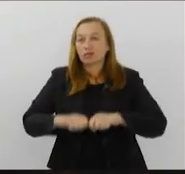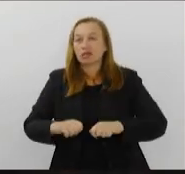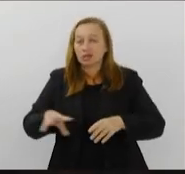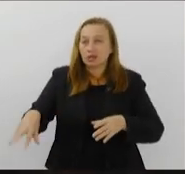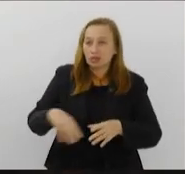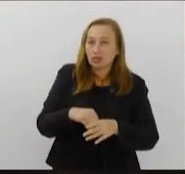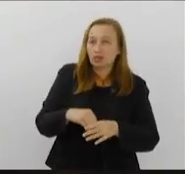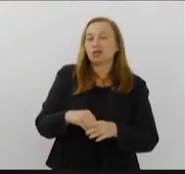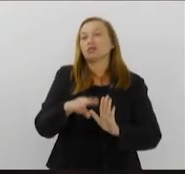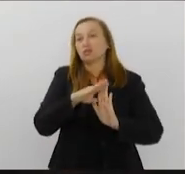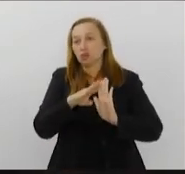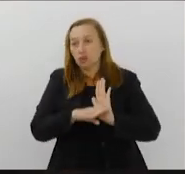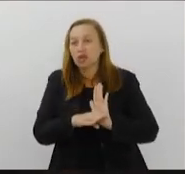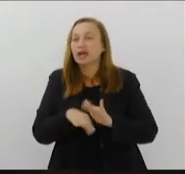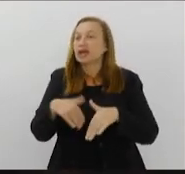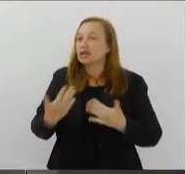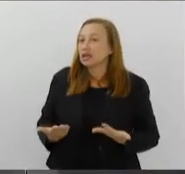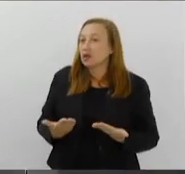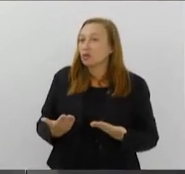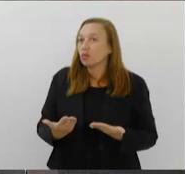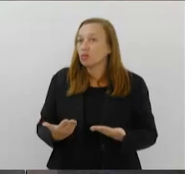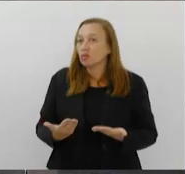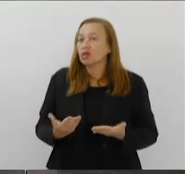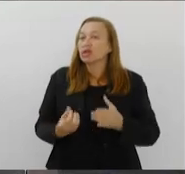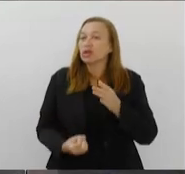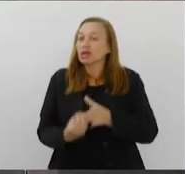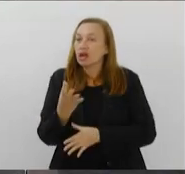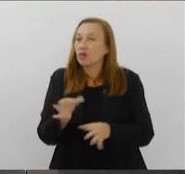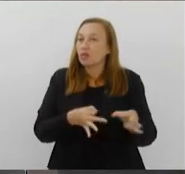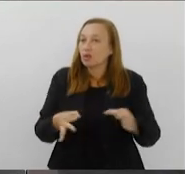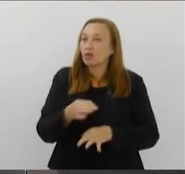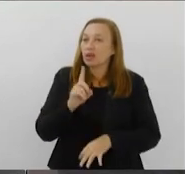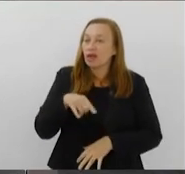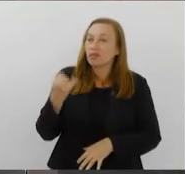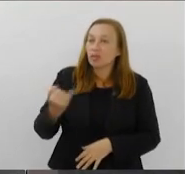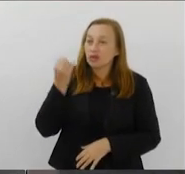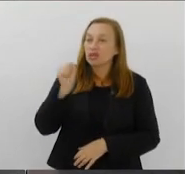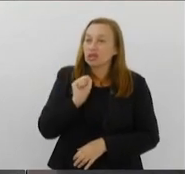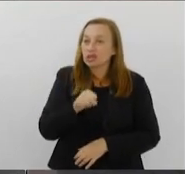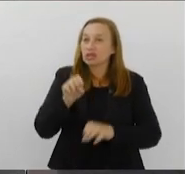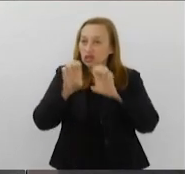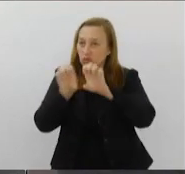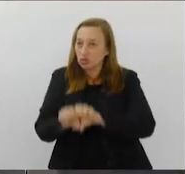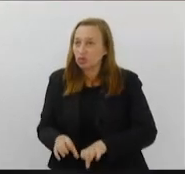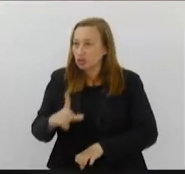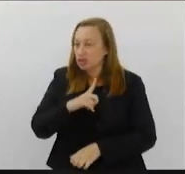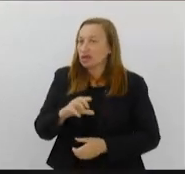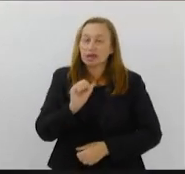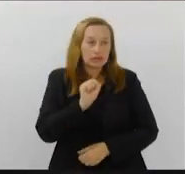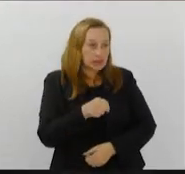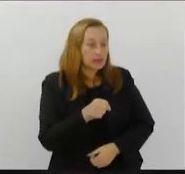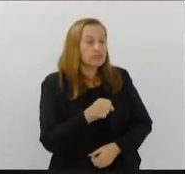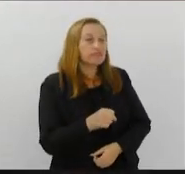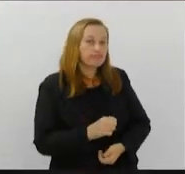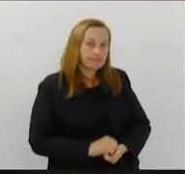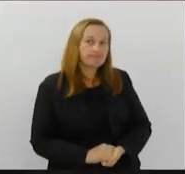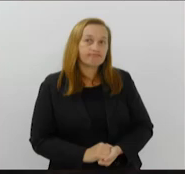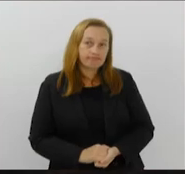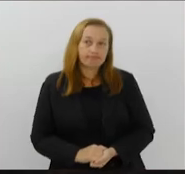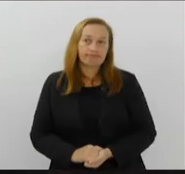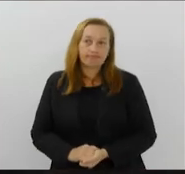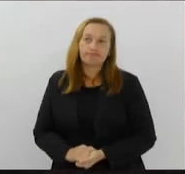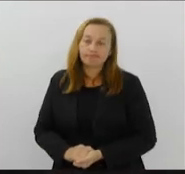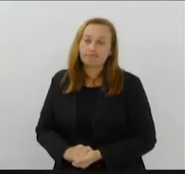agenda. Então, além de criar um plano, é importante, sim, ter uma estrutura. Fundamental, sim, tem uma